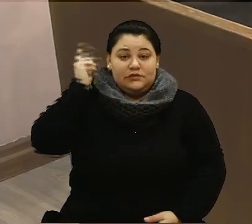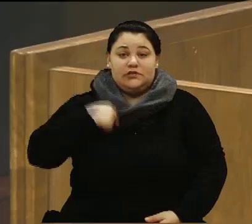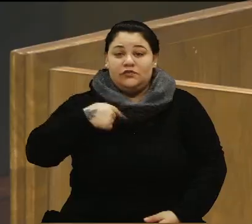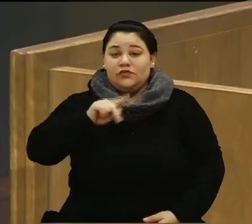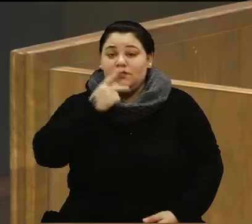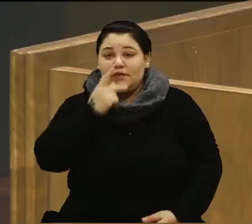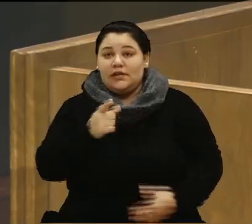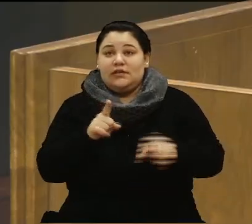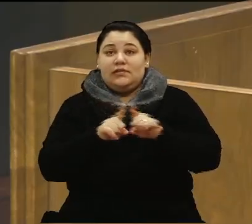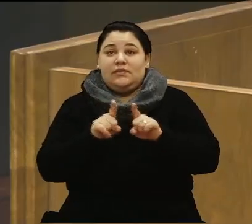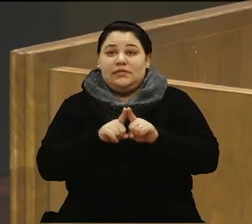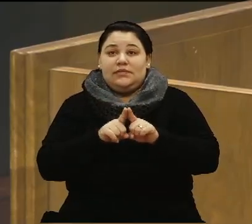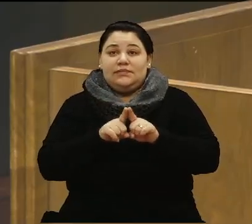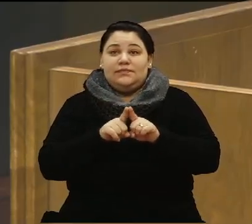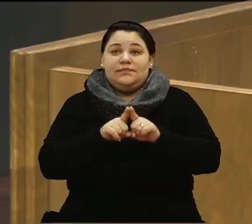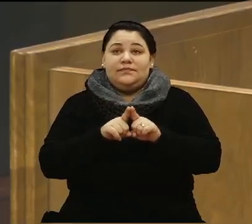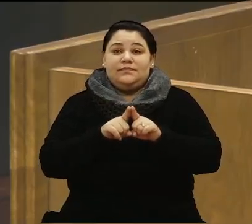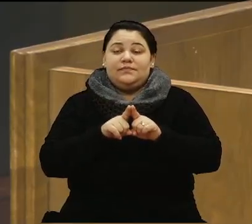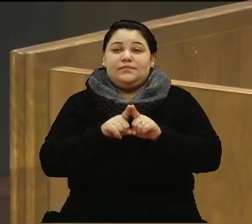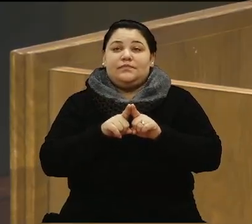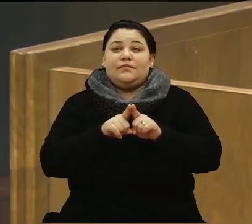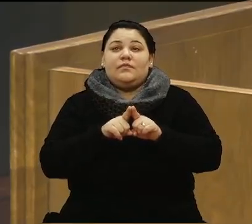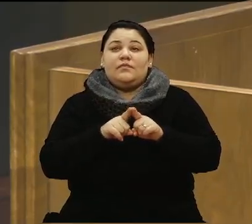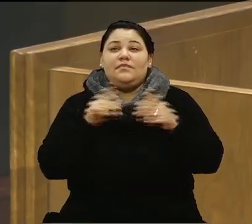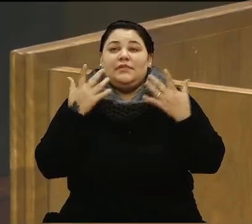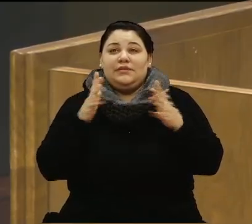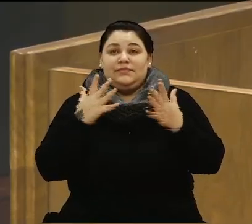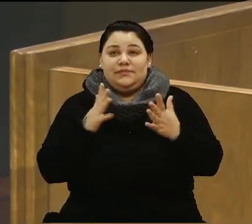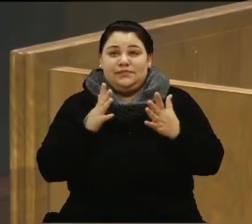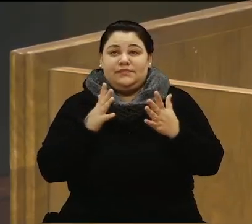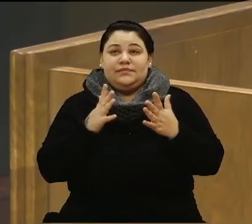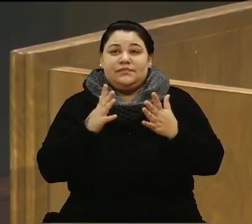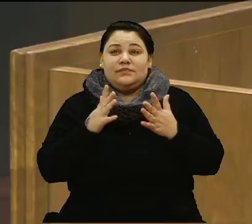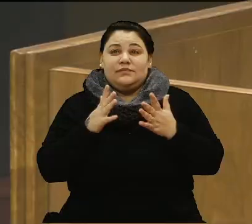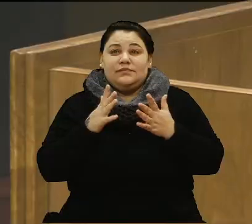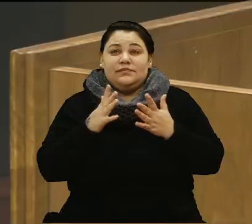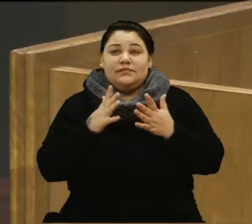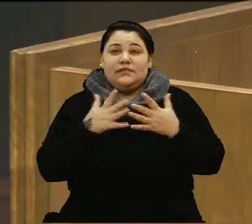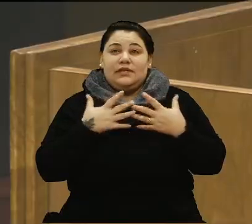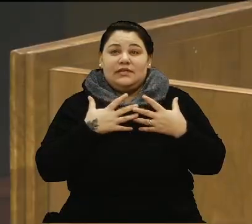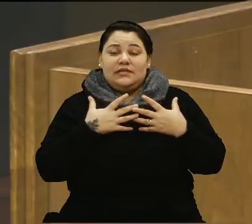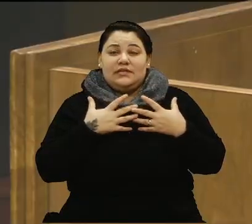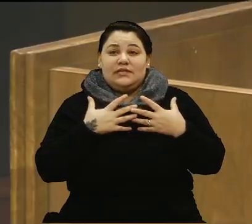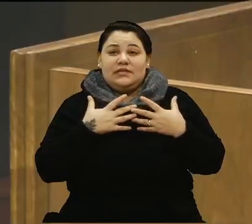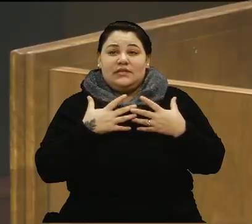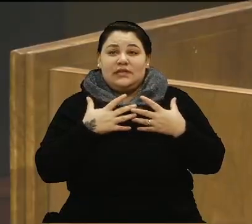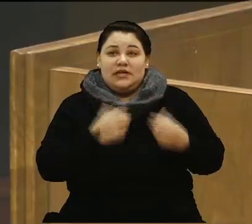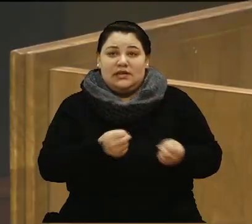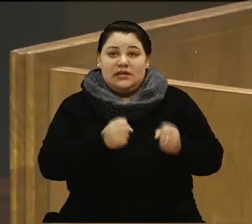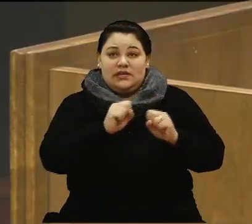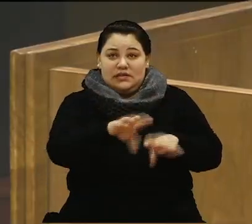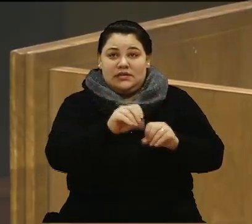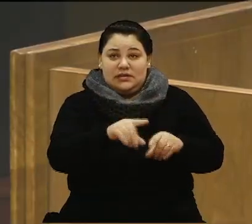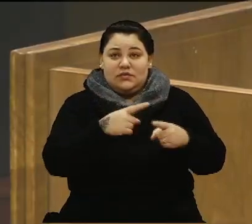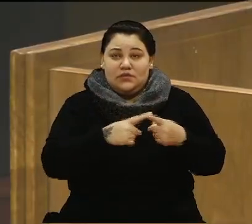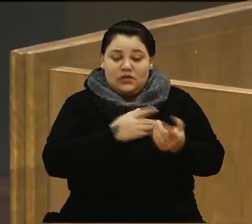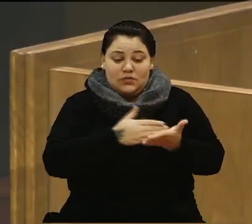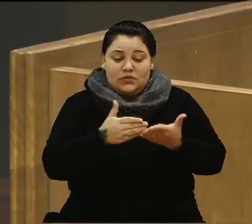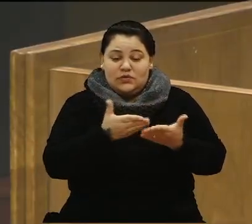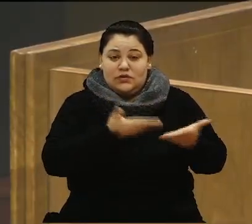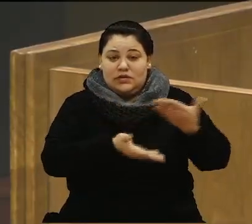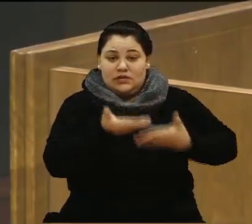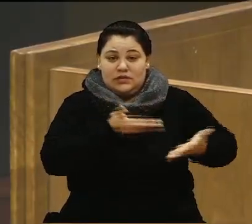aqui, parabenizar a questão da Secretaria de Educação por iniciar, enfim, os atendimentos